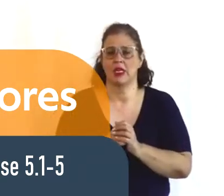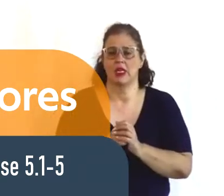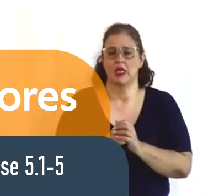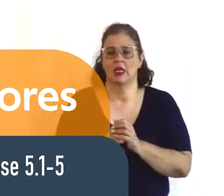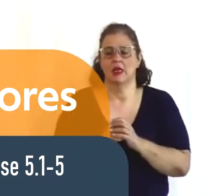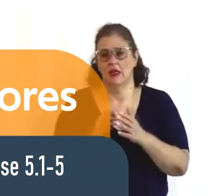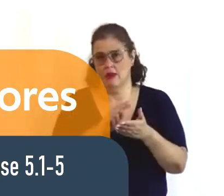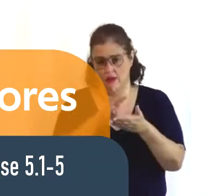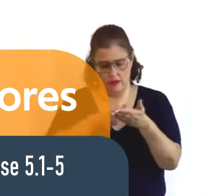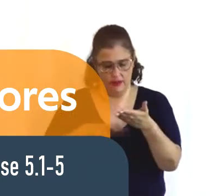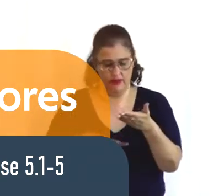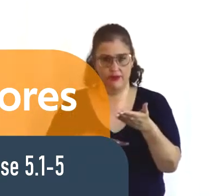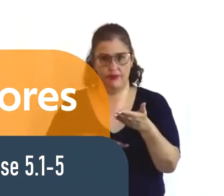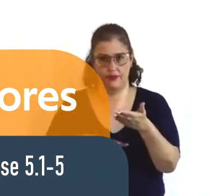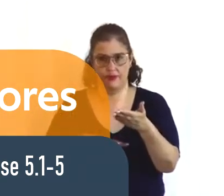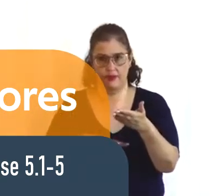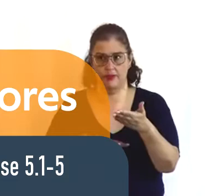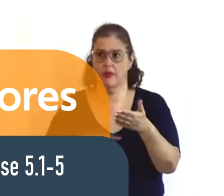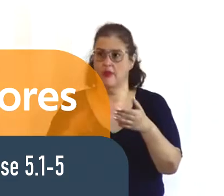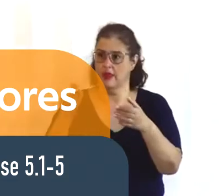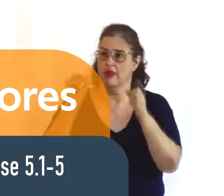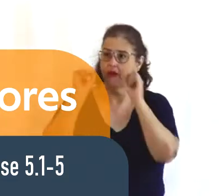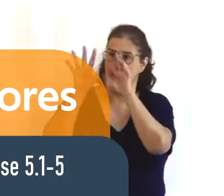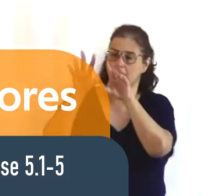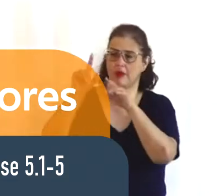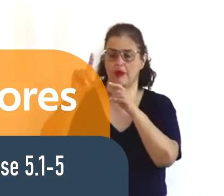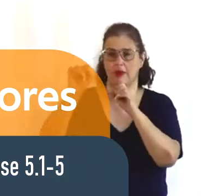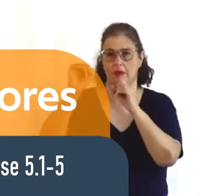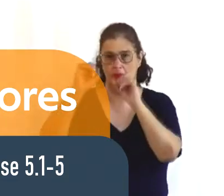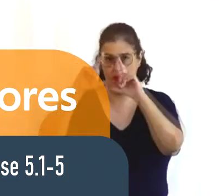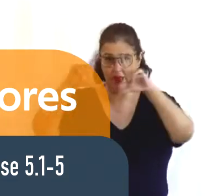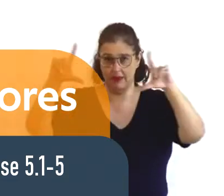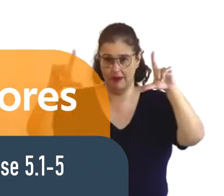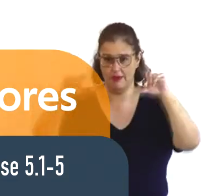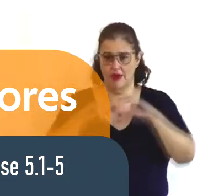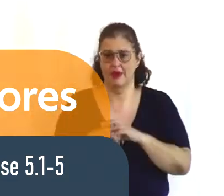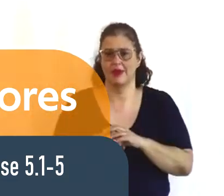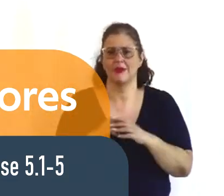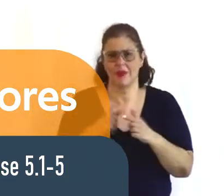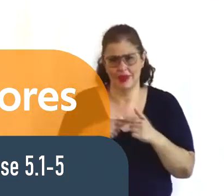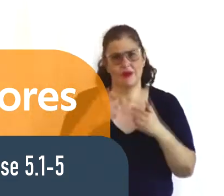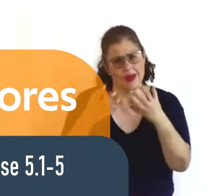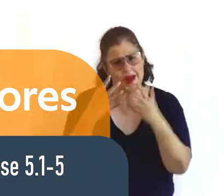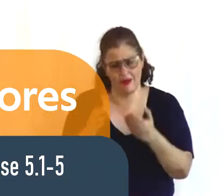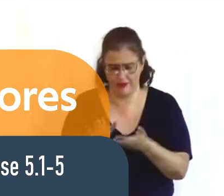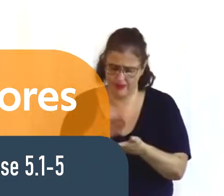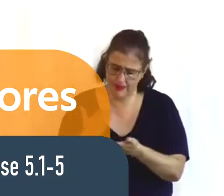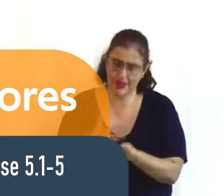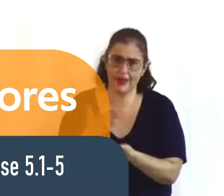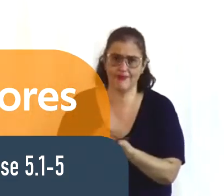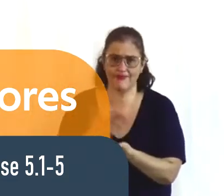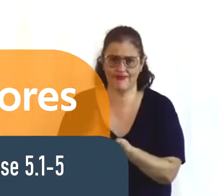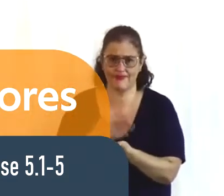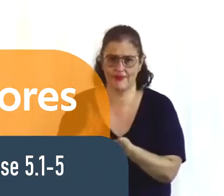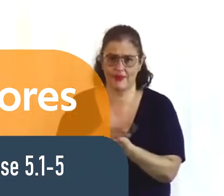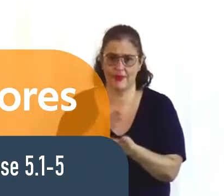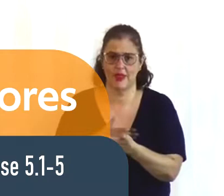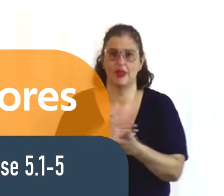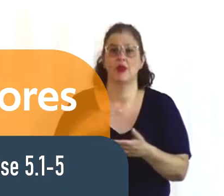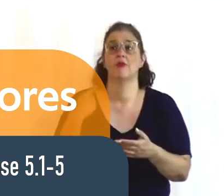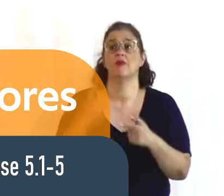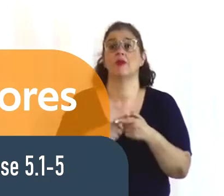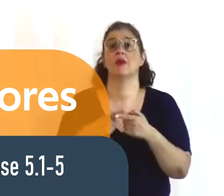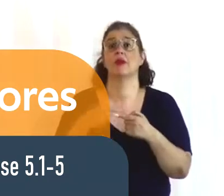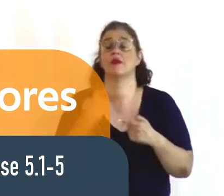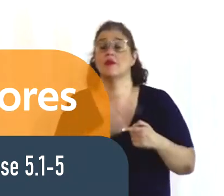será publicado aí nas nossas mídias, mas eu quero que você pegue a sua Bíblia, porque nós haveremos de ler